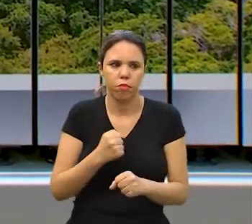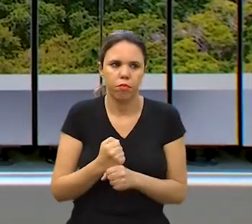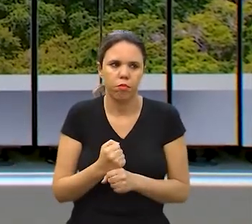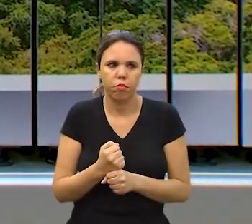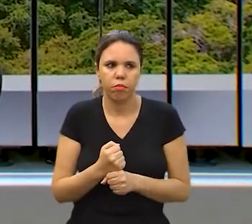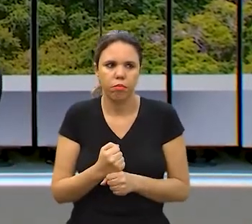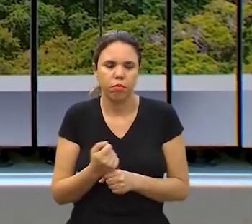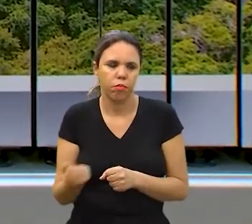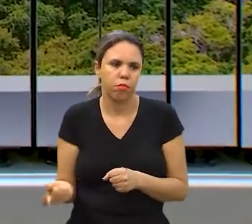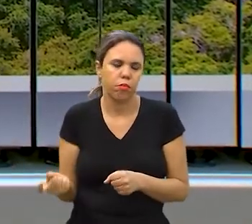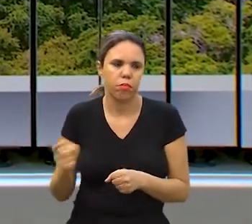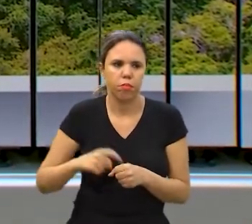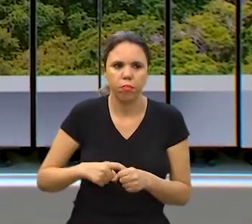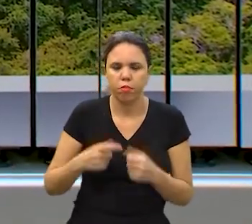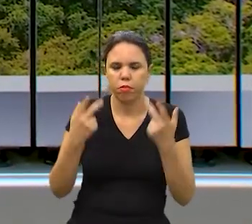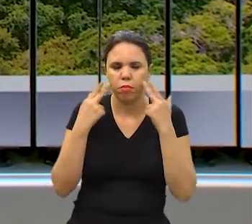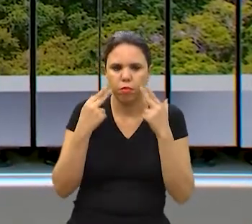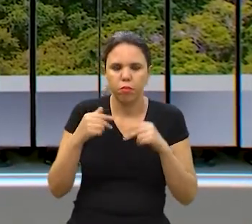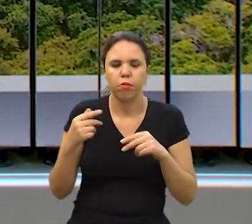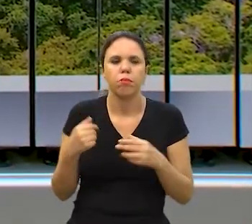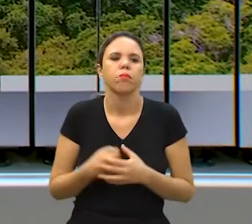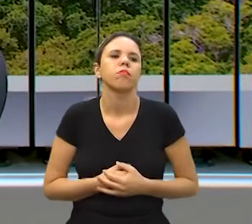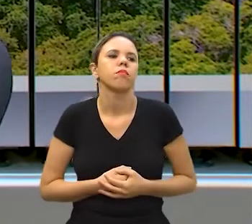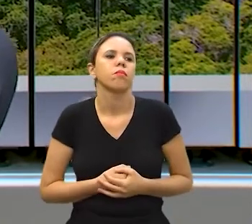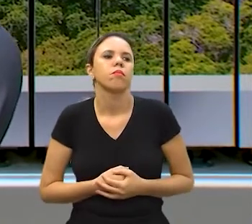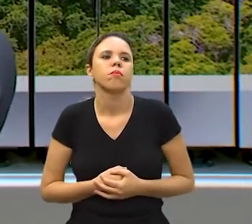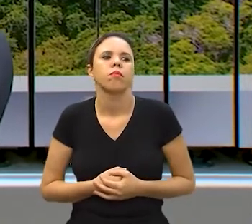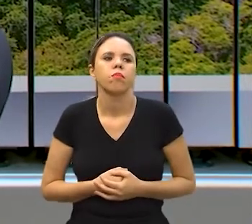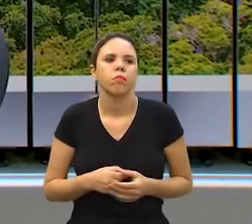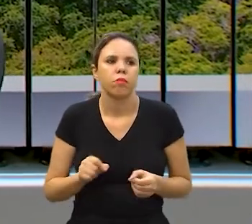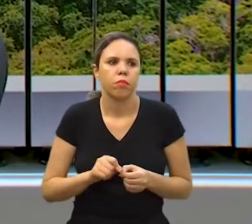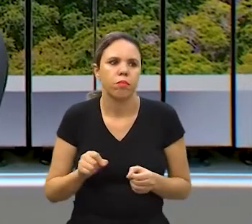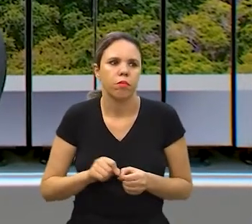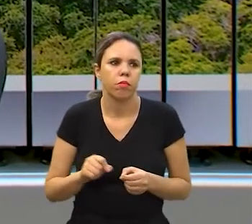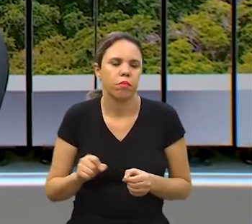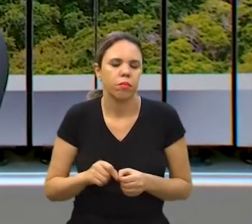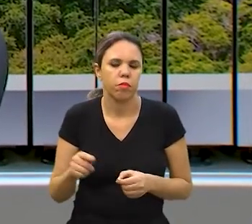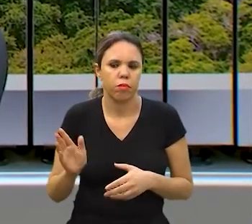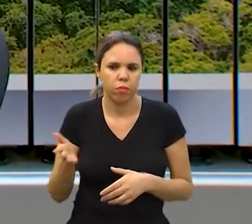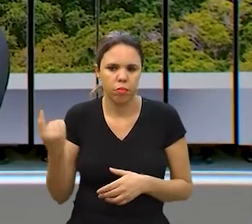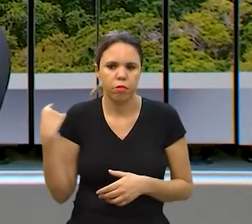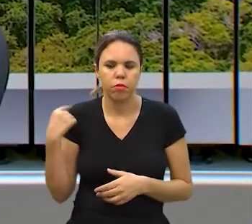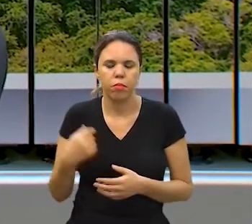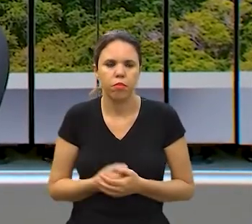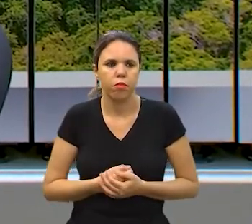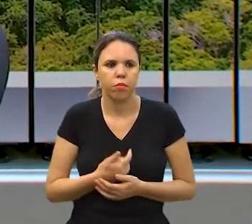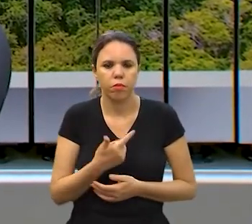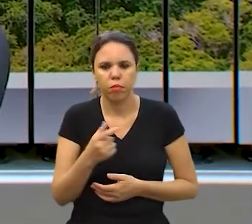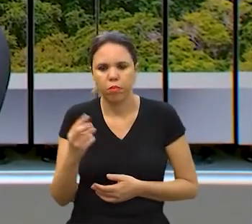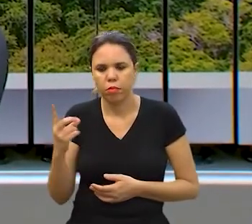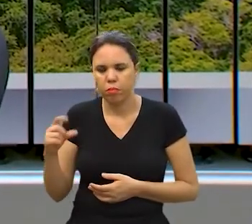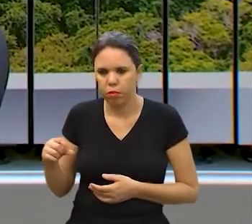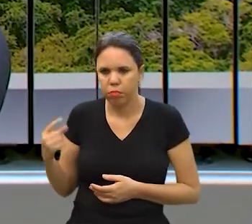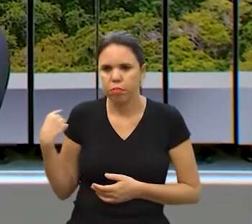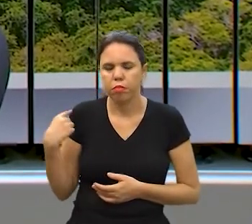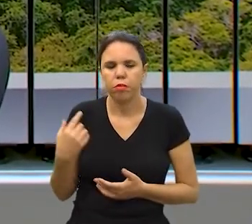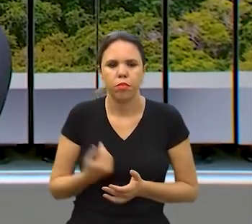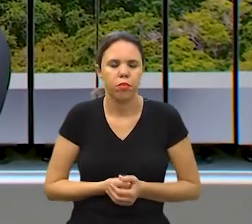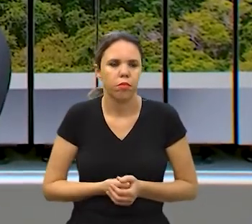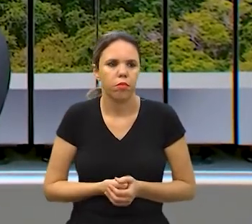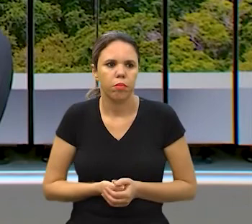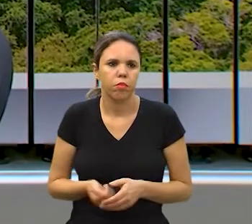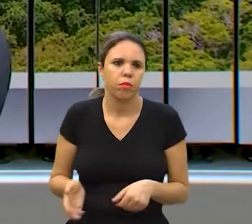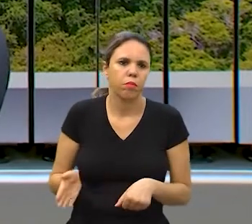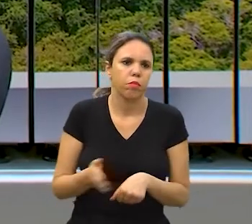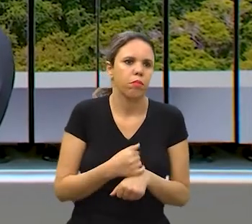que a gente volte, né, um pouco mais à normalidade, que a gente possa fazer as atividades que a gente já fazia em 2019,